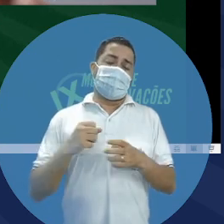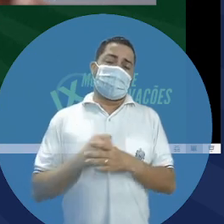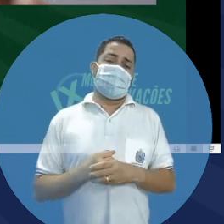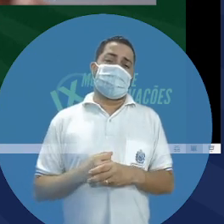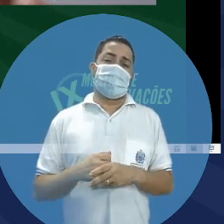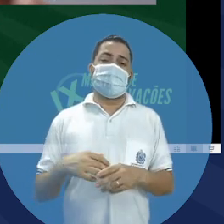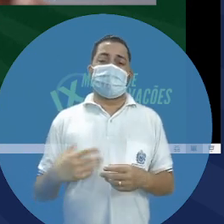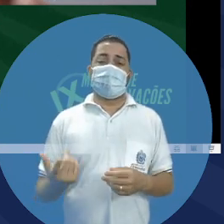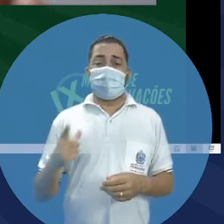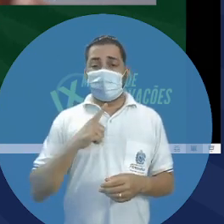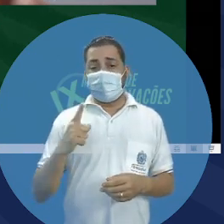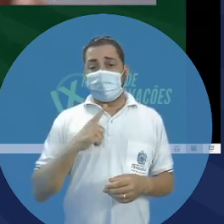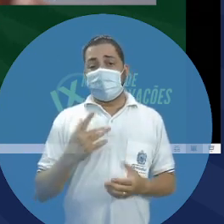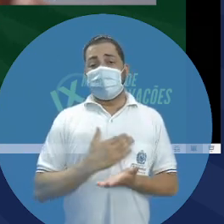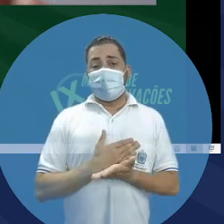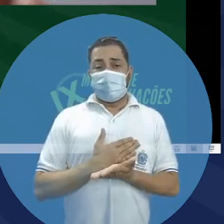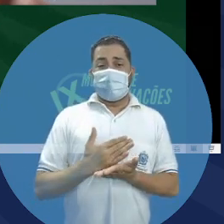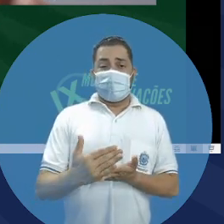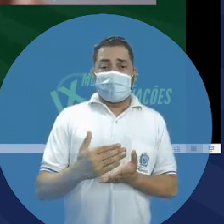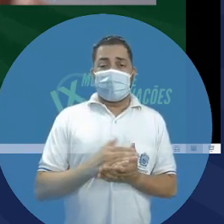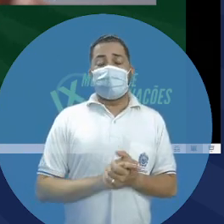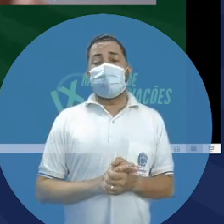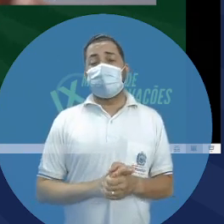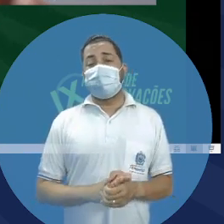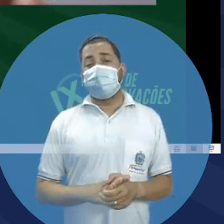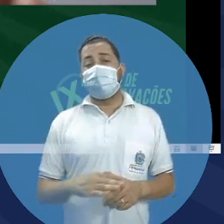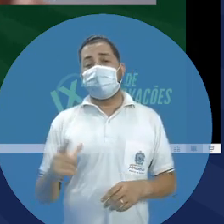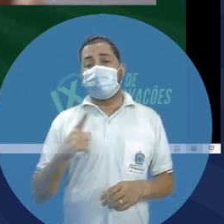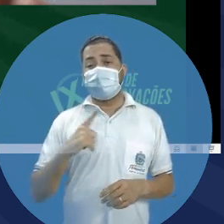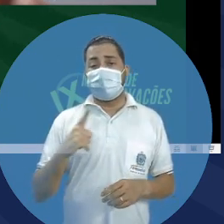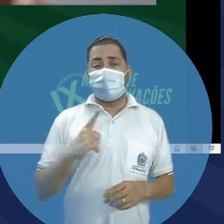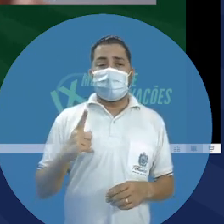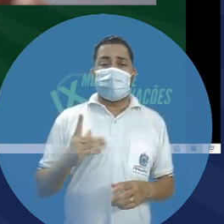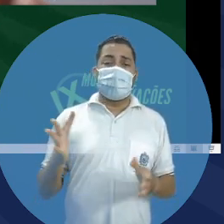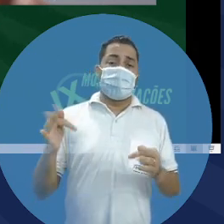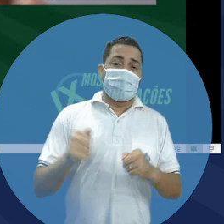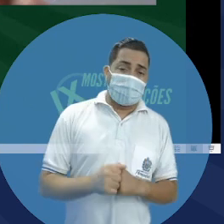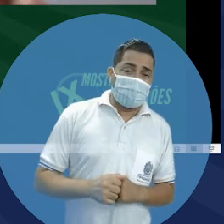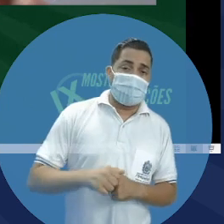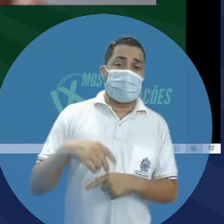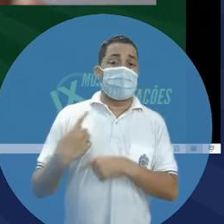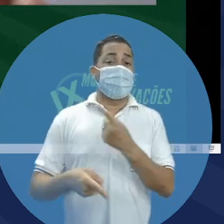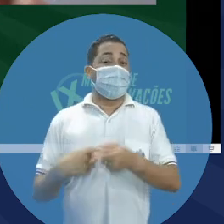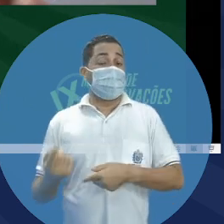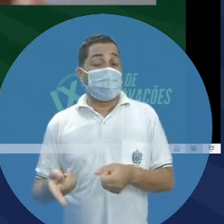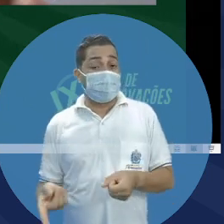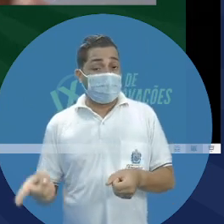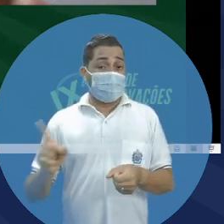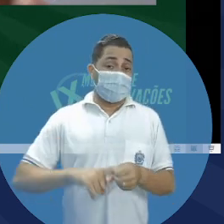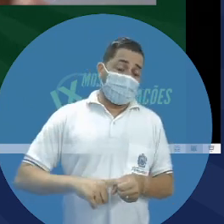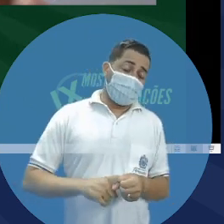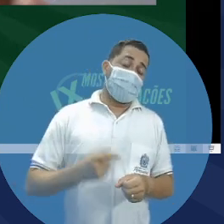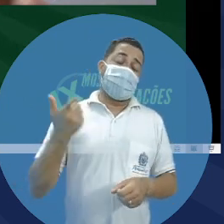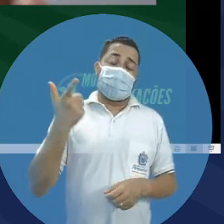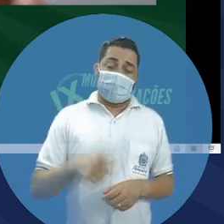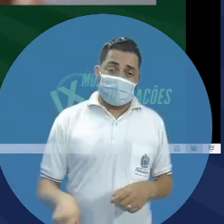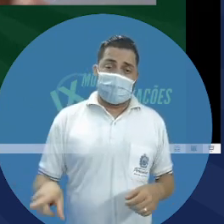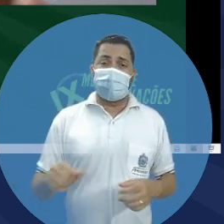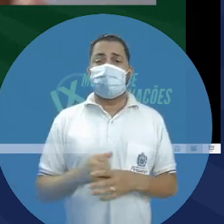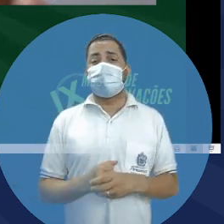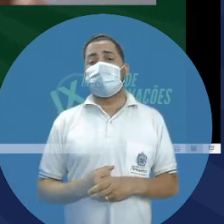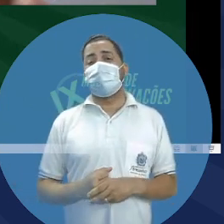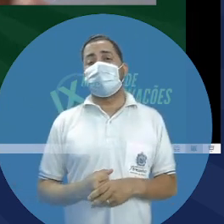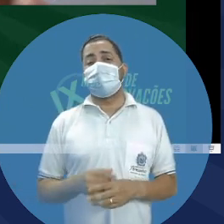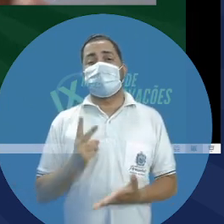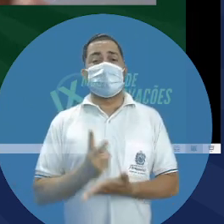um início, e a gente tem um meio, tem um fim, depois a gente retoma novamente, e a gente fica sempre